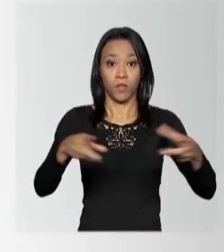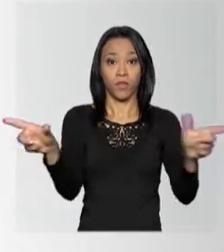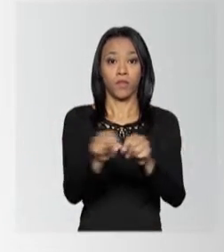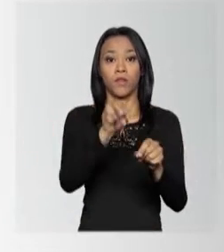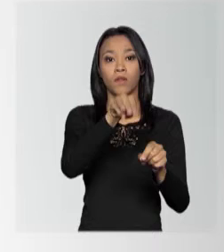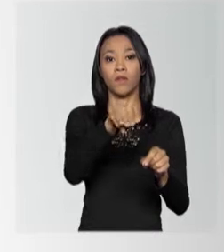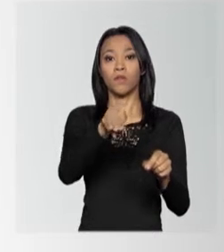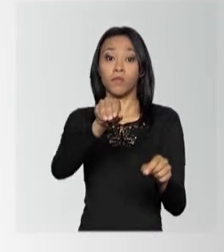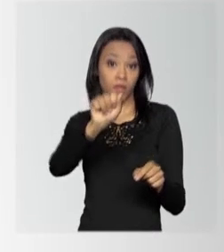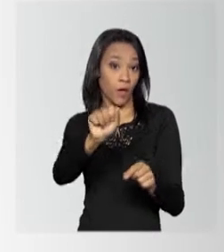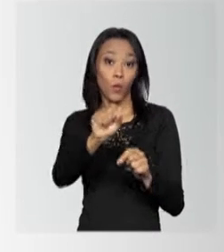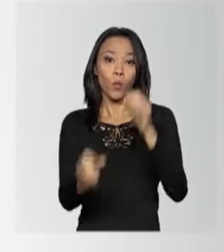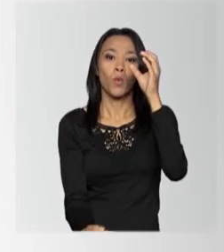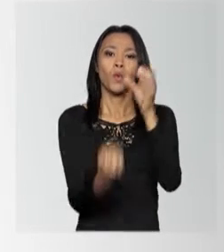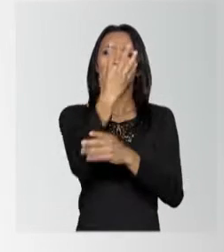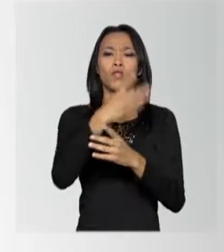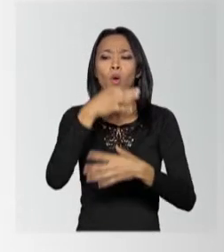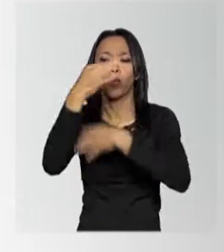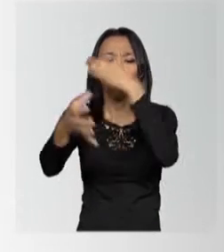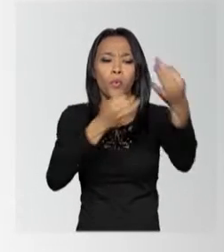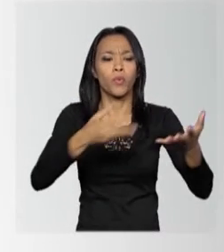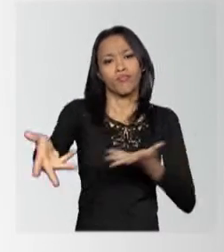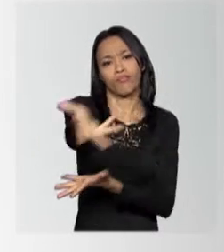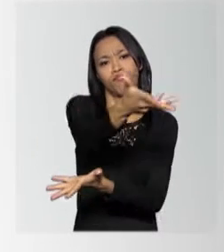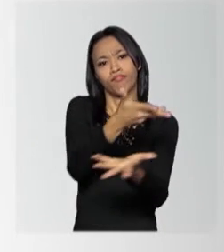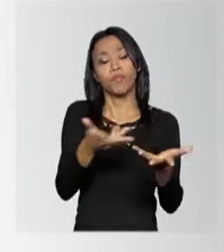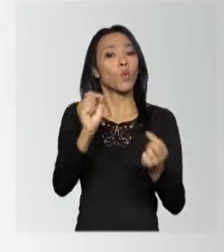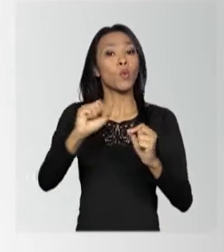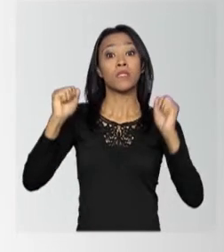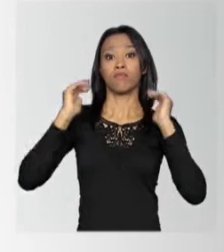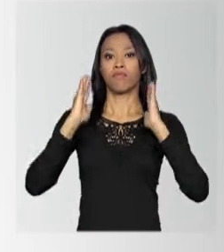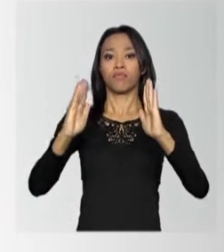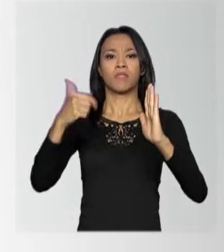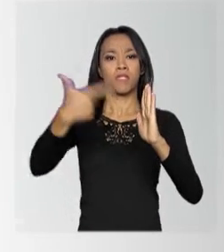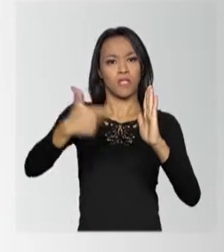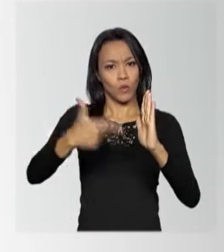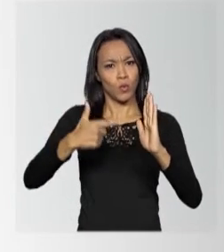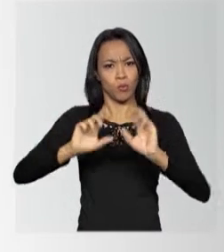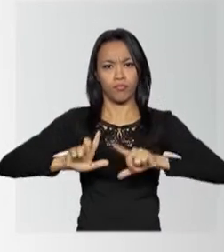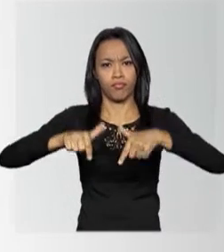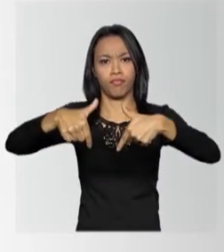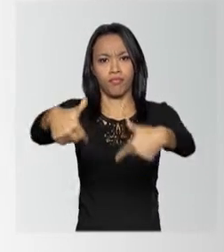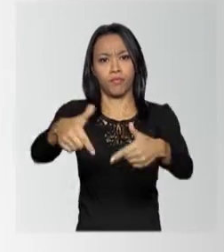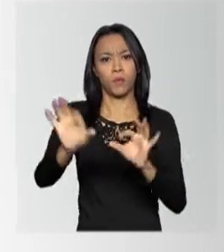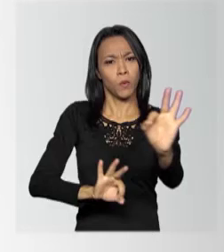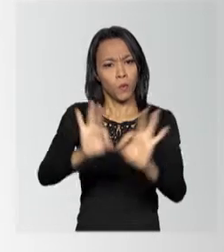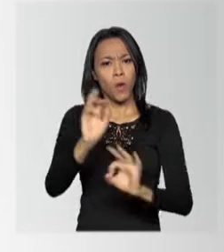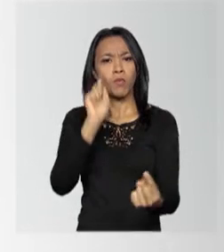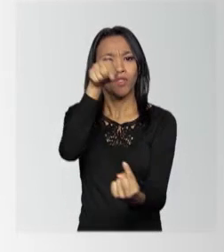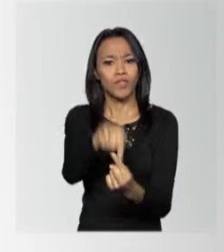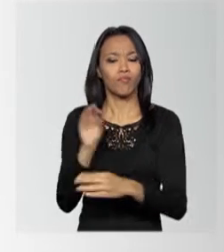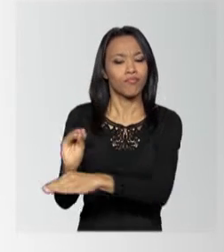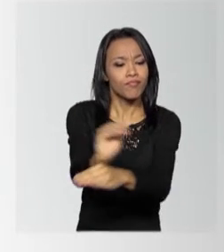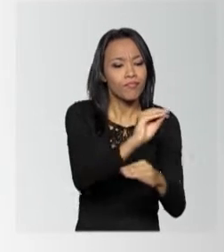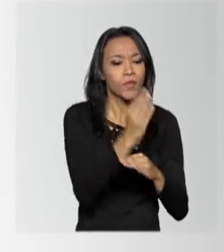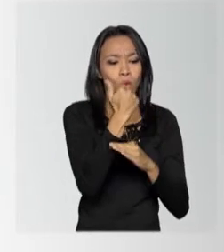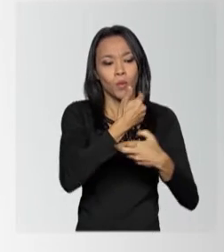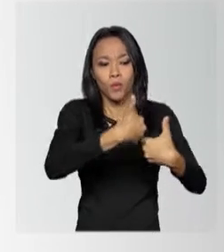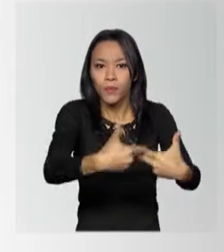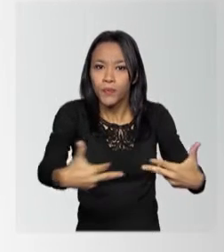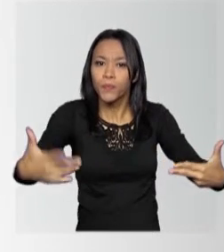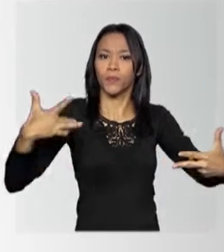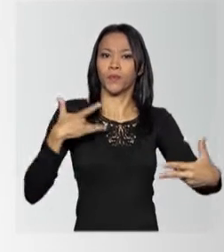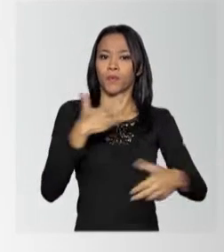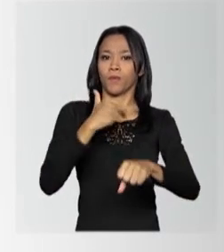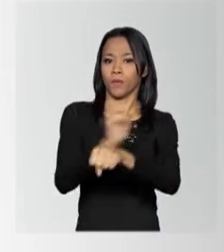Ministério do Meio Ambiente lançou consulta pública para o segundo ciclo do Plano de Ação para Produção e Consumo Sustentáveis,